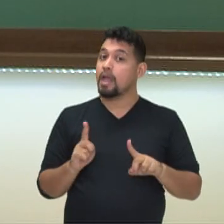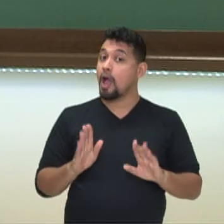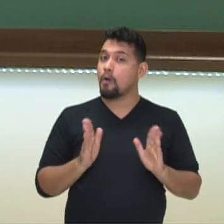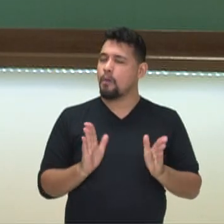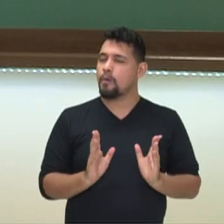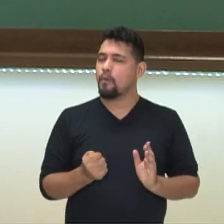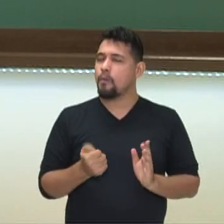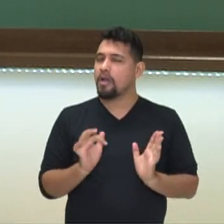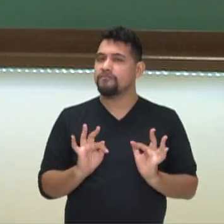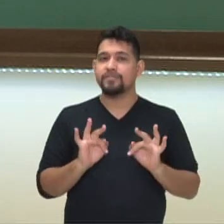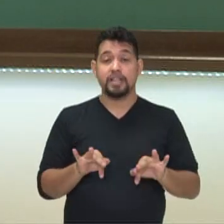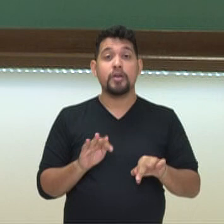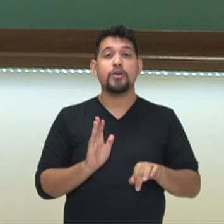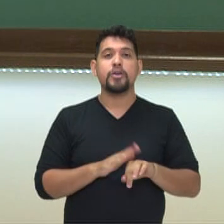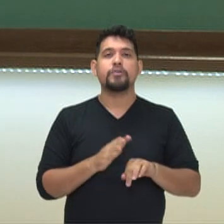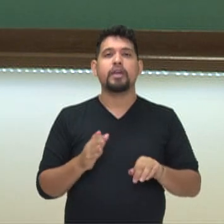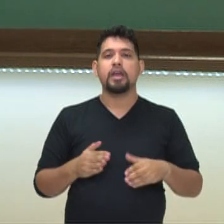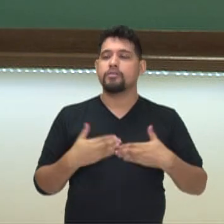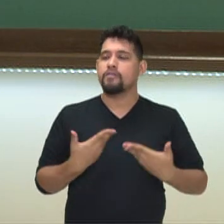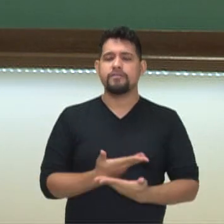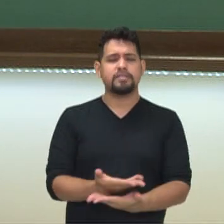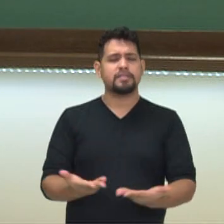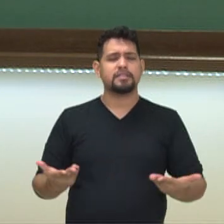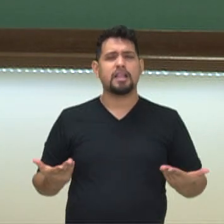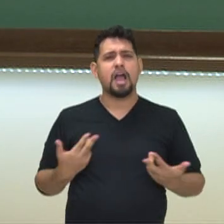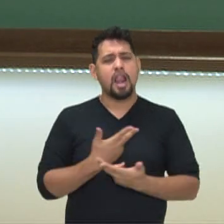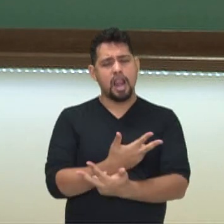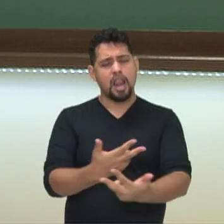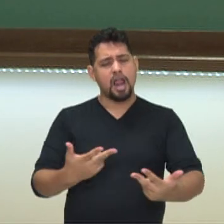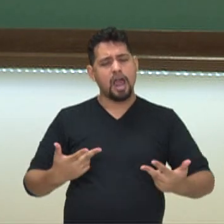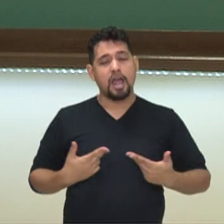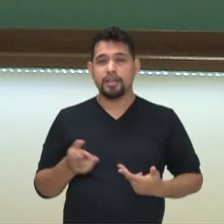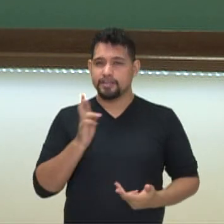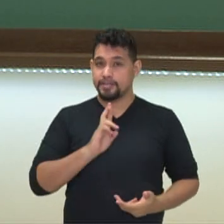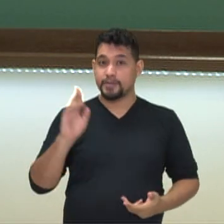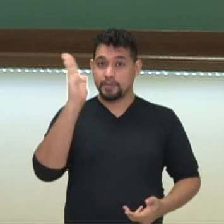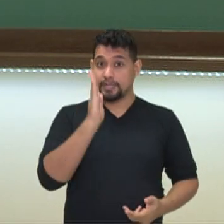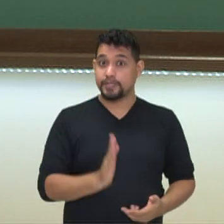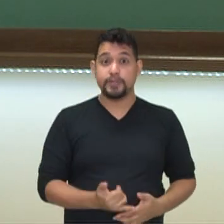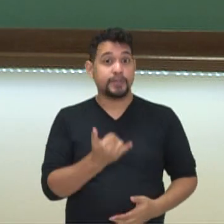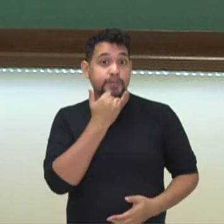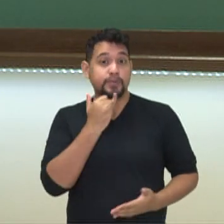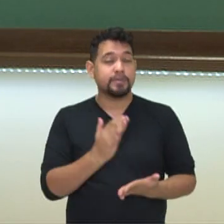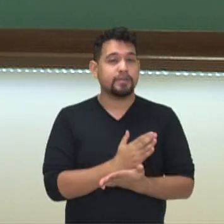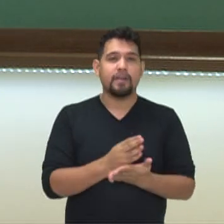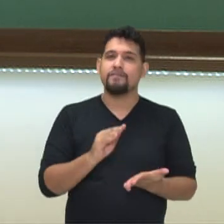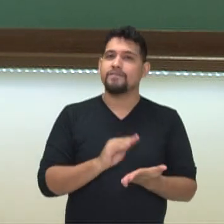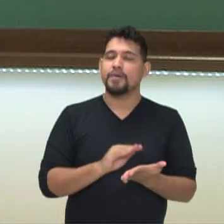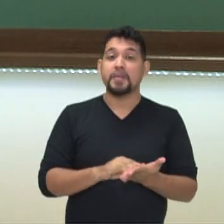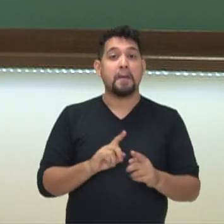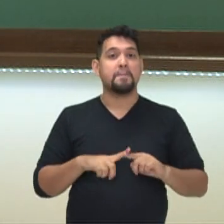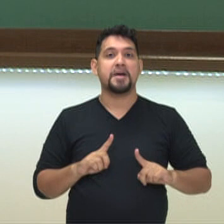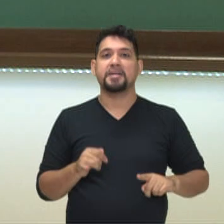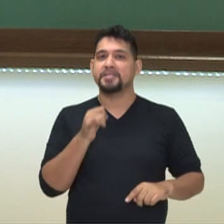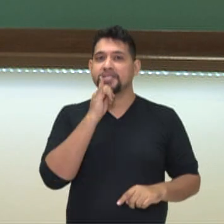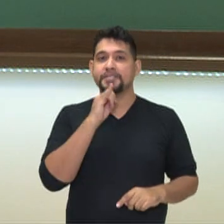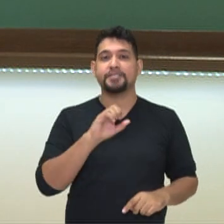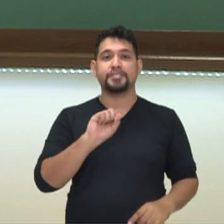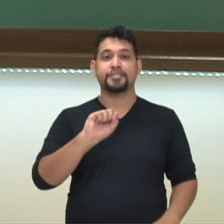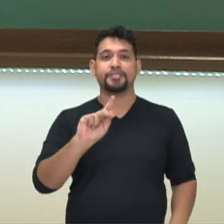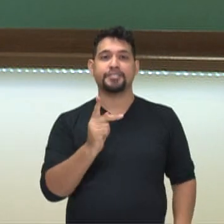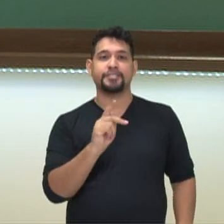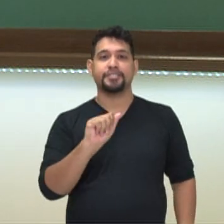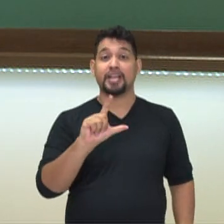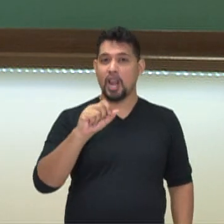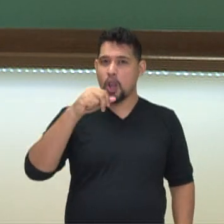vocês, eu quero cumprimentar a pluralidade religiosa do Brasil, me desculpe se alguém ficar de fora, mas Shalom